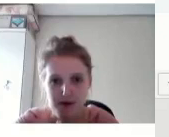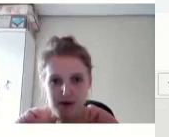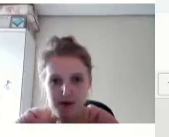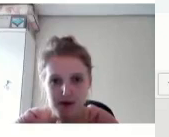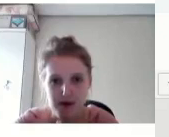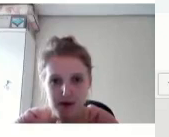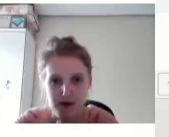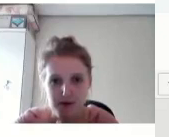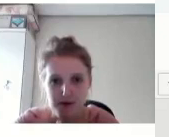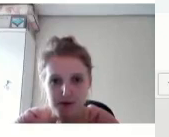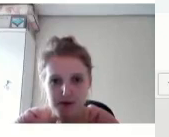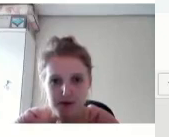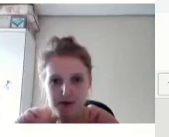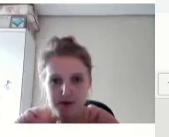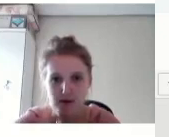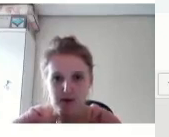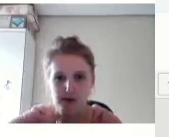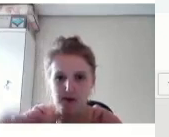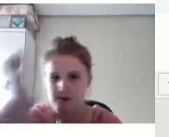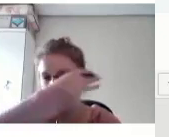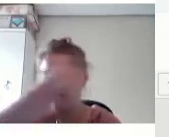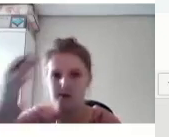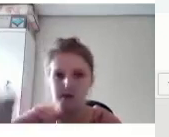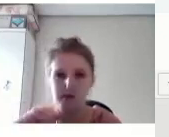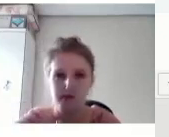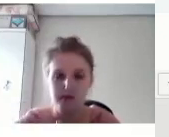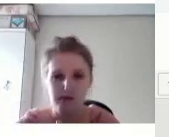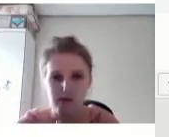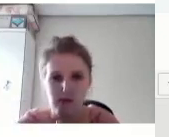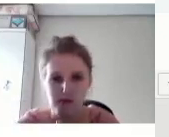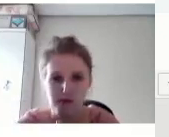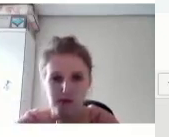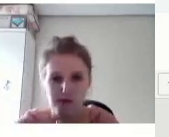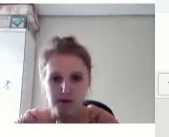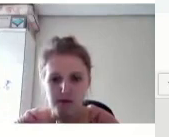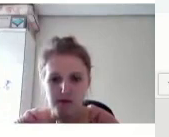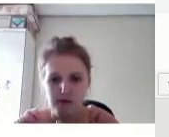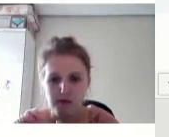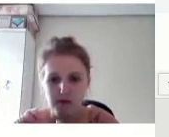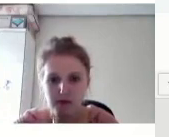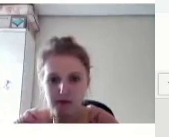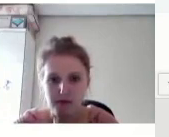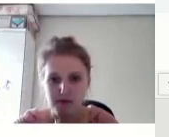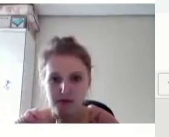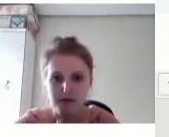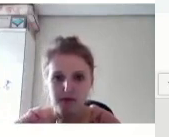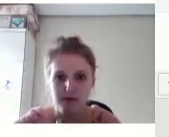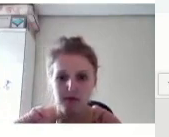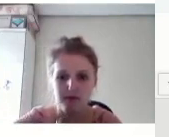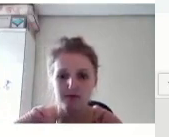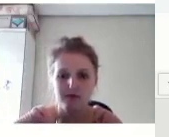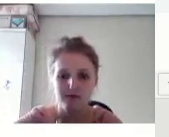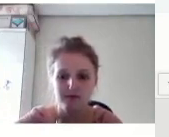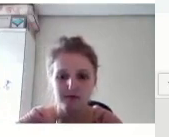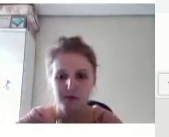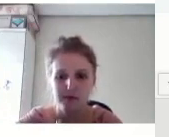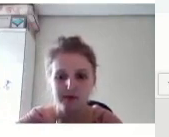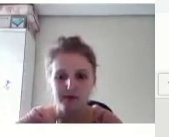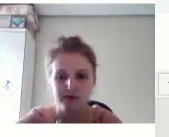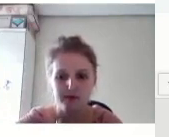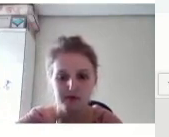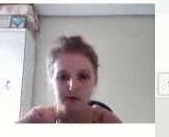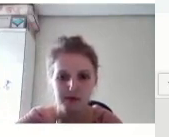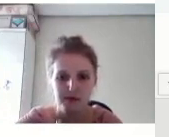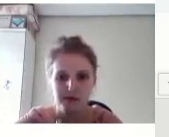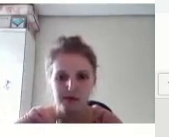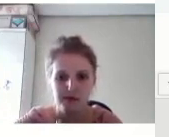quantidades, né? As derivadas parciais vão virar derivadas funcionais nas duas